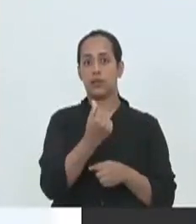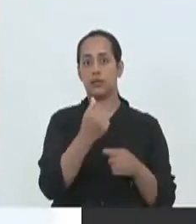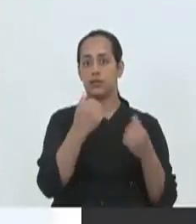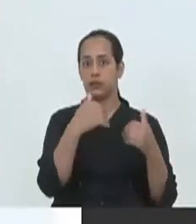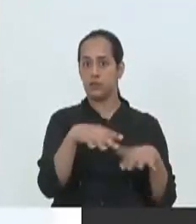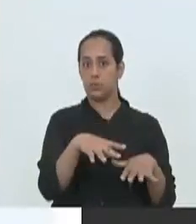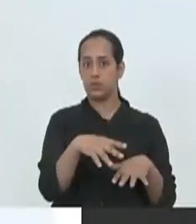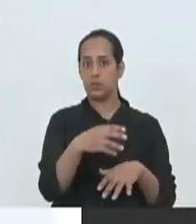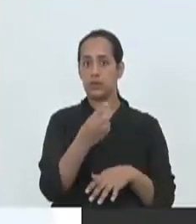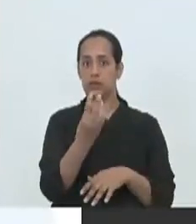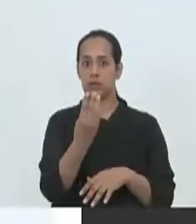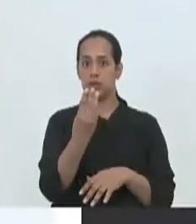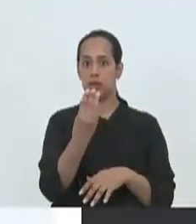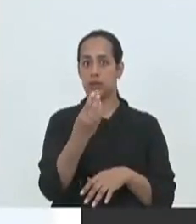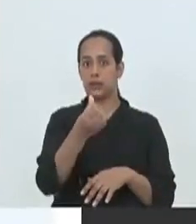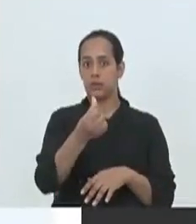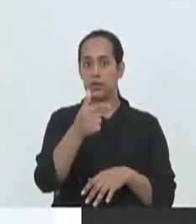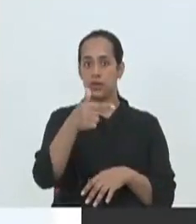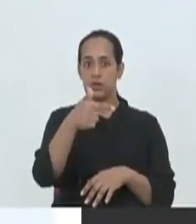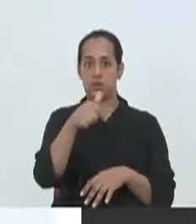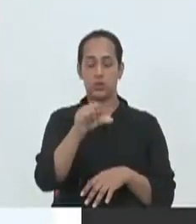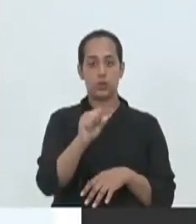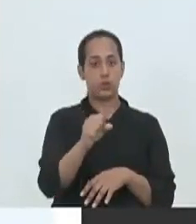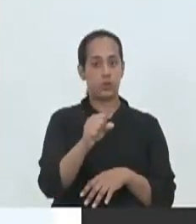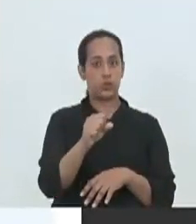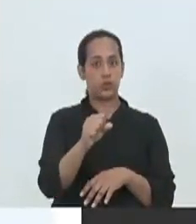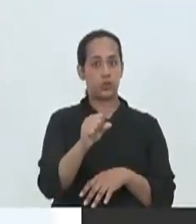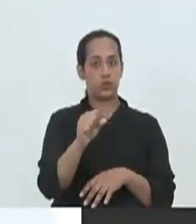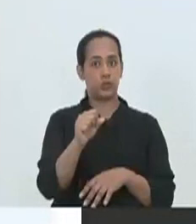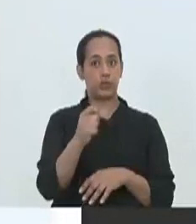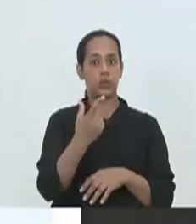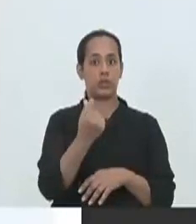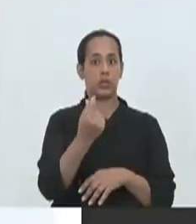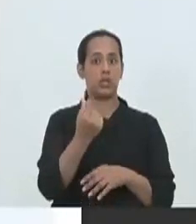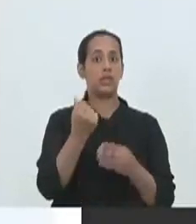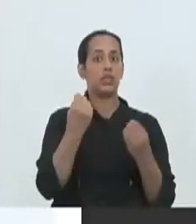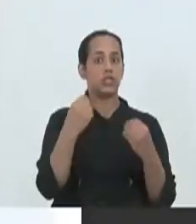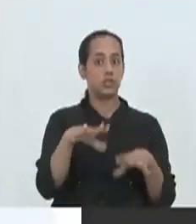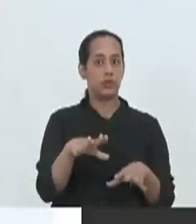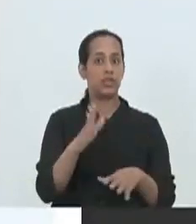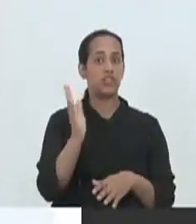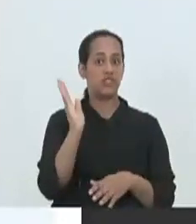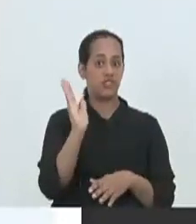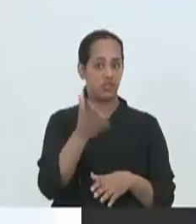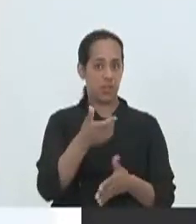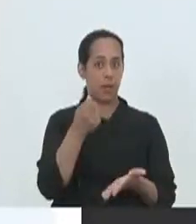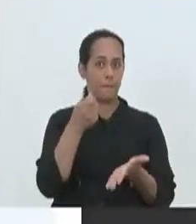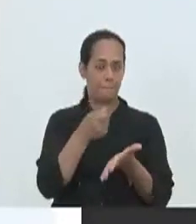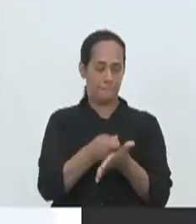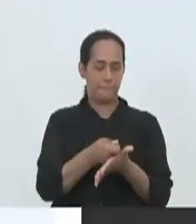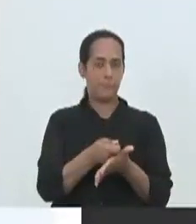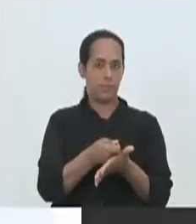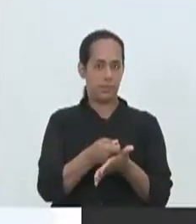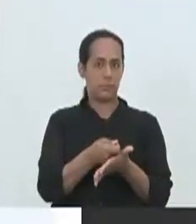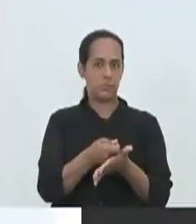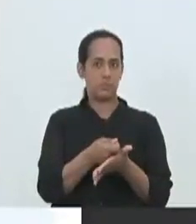momento Lembrando aqui que despesas estamos falando de despesas liquidadas aquelas já executadas